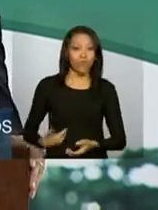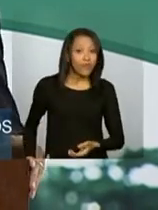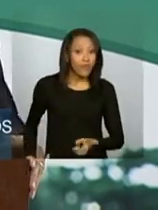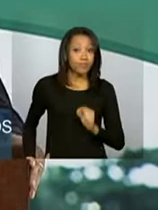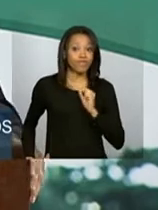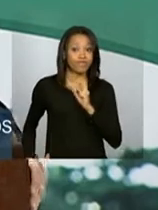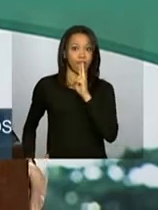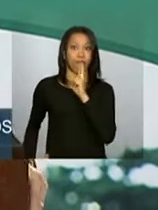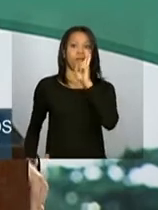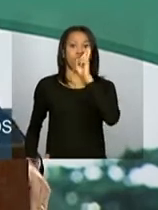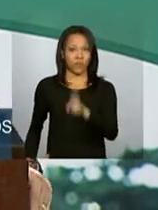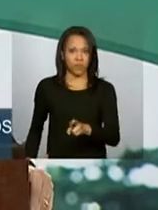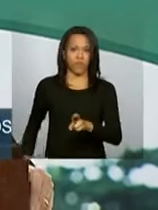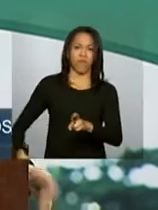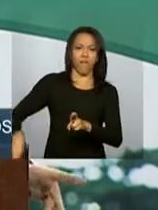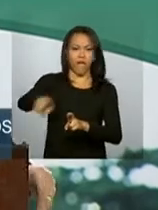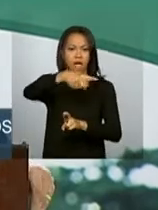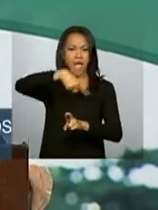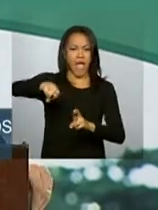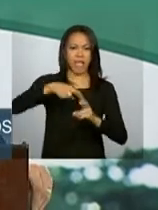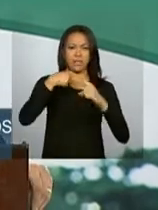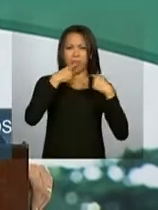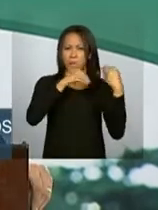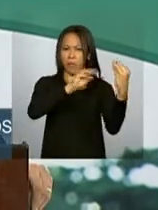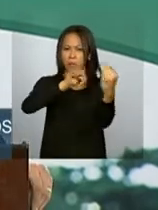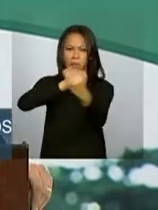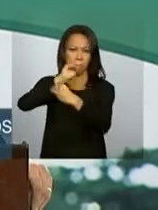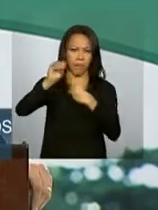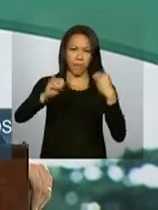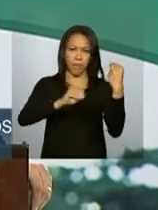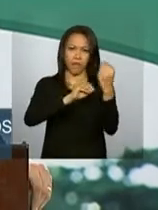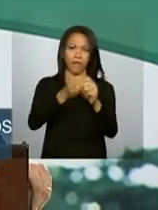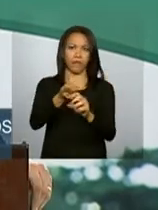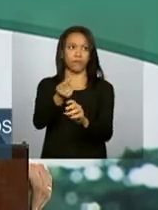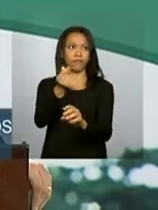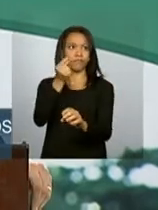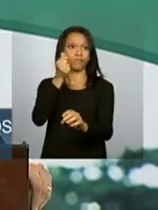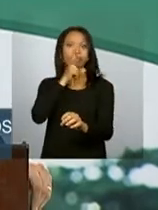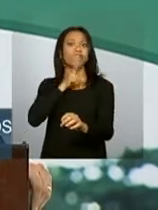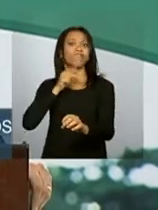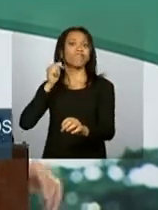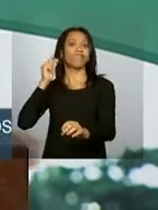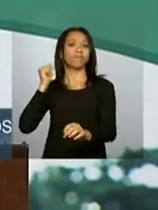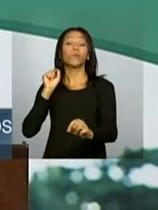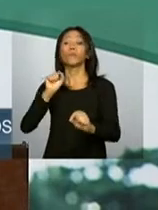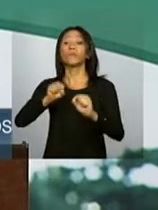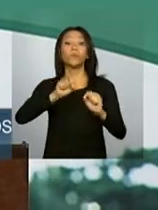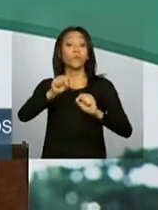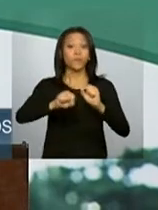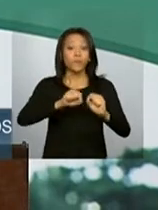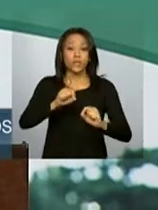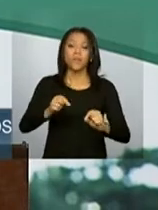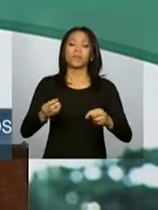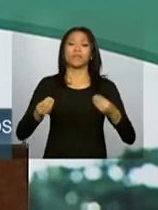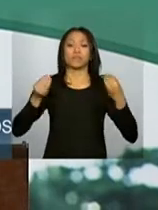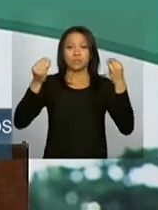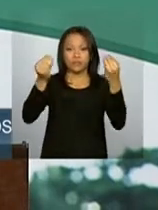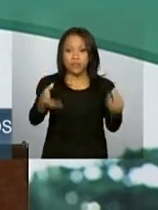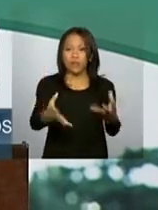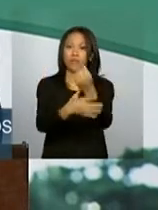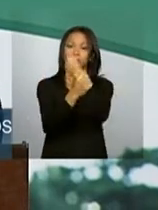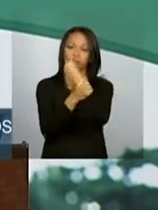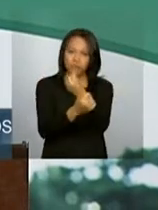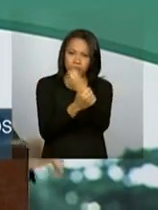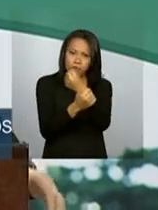nova resposta para essa antiga questão, começando por garantir o que é mais